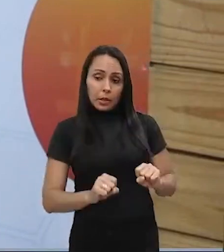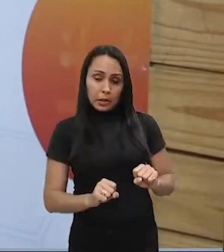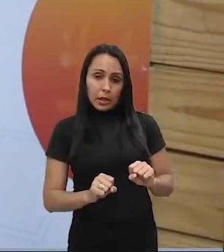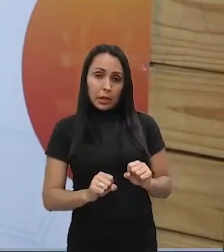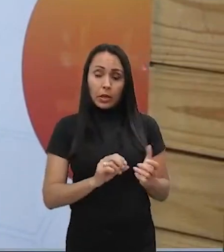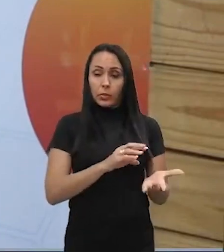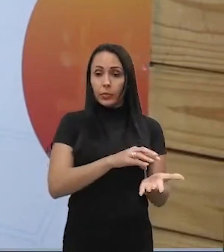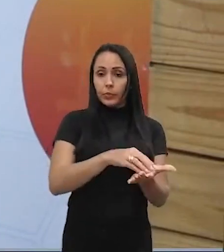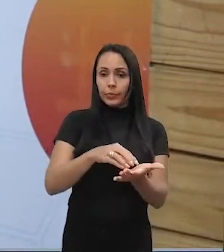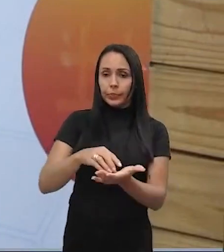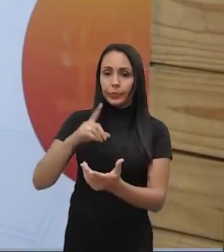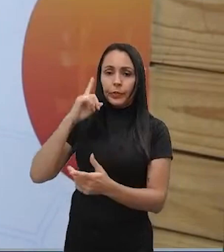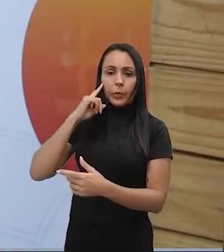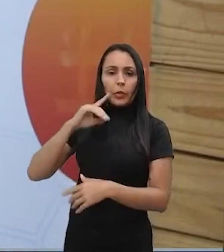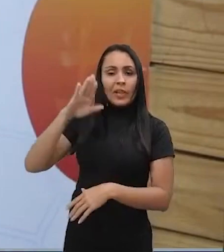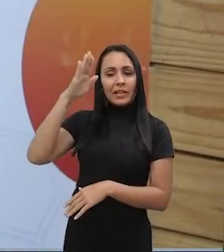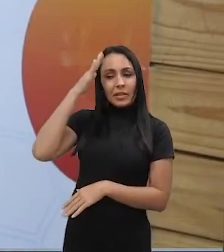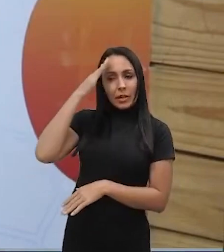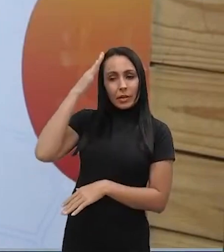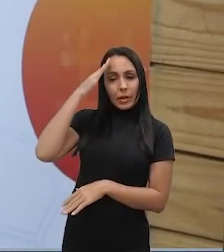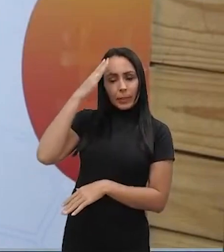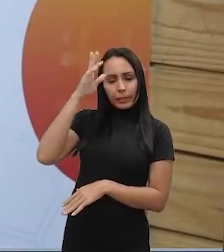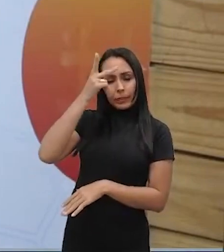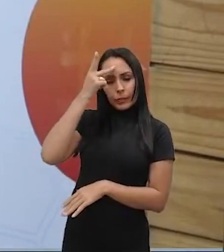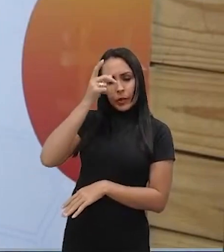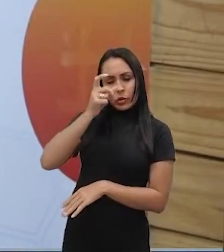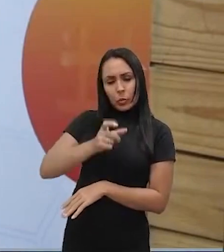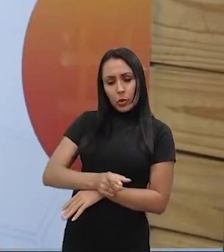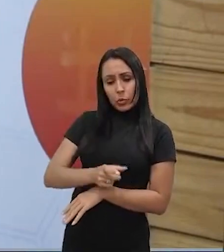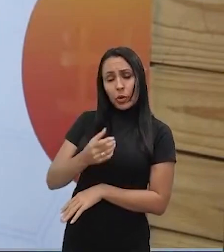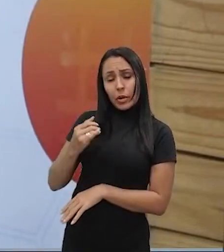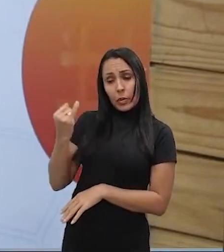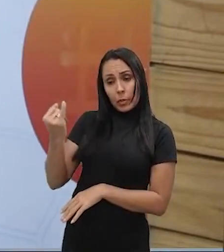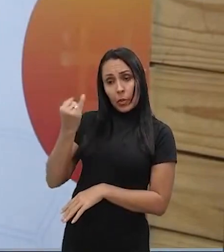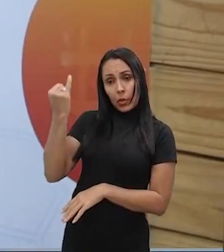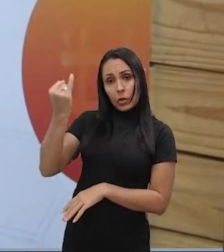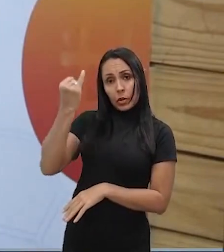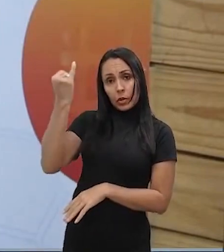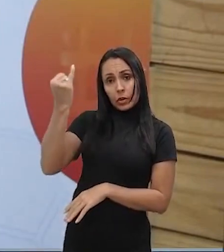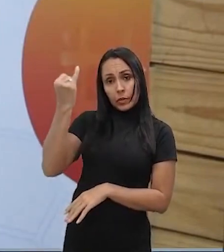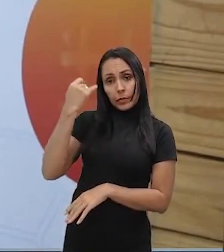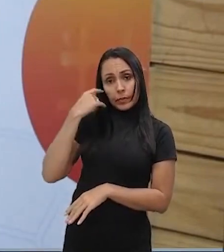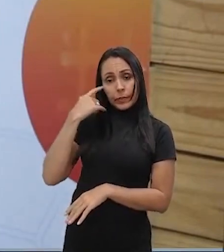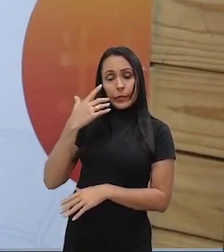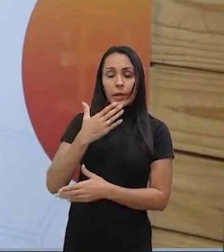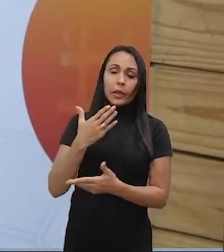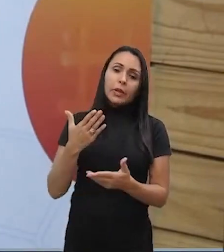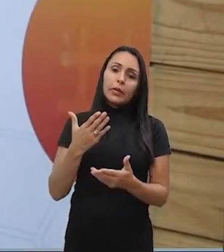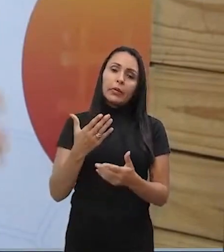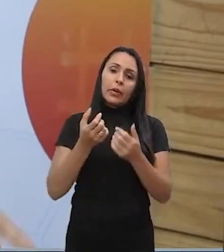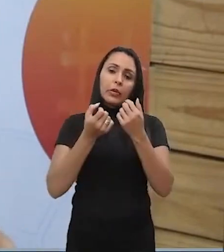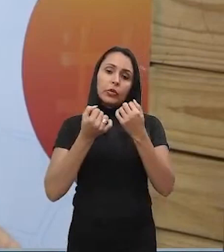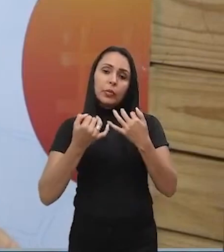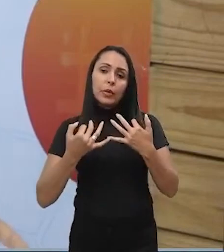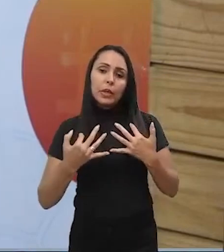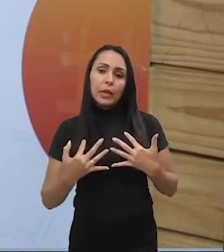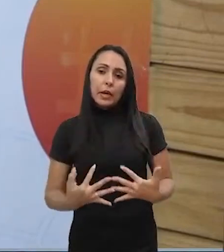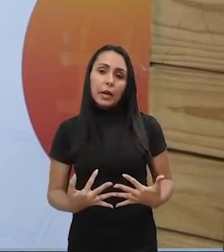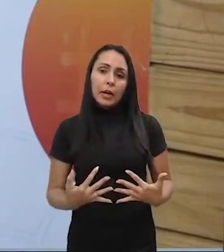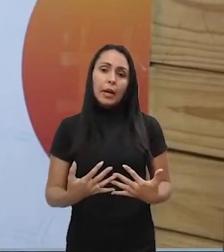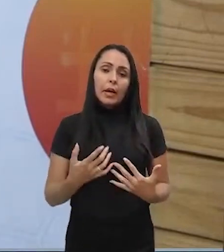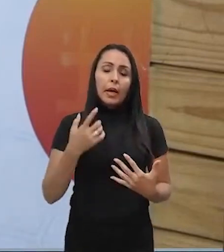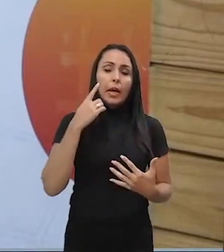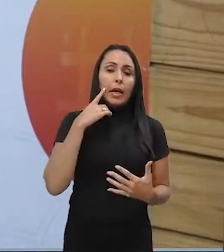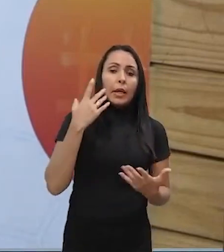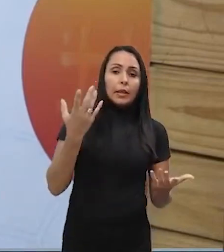dos setores. Depois ela vai entender que as pessoas são importantes e a Tomai vai dizer que sem as pessoas